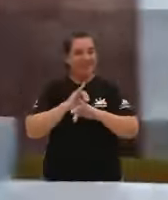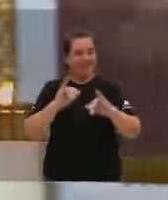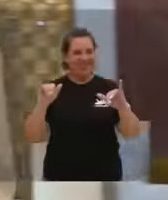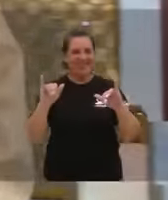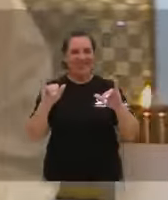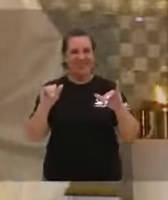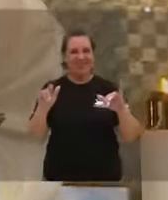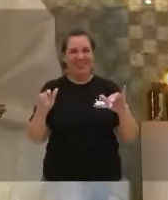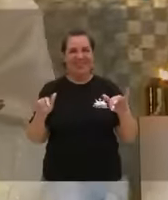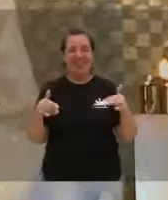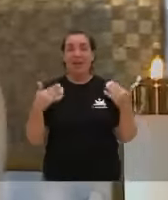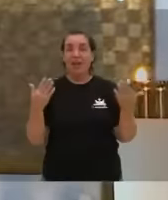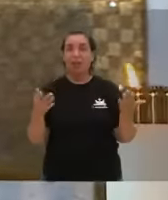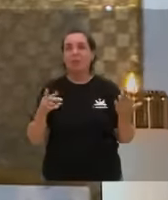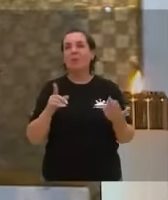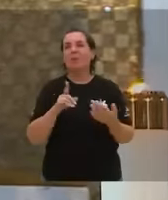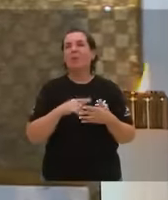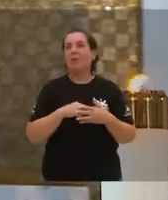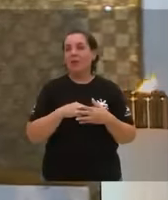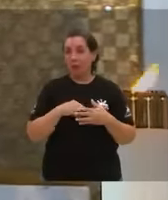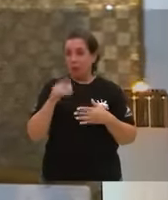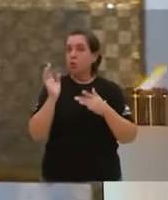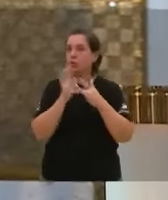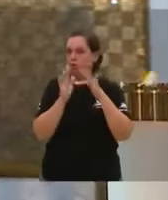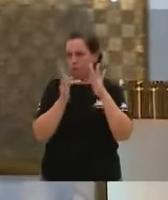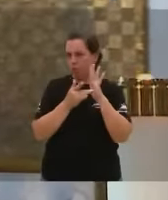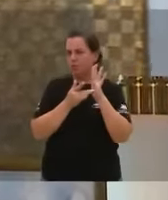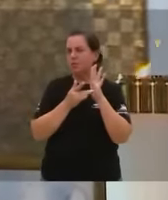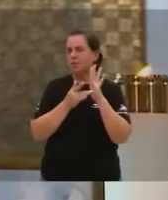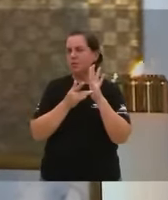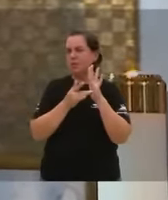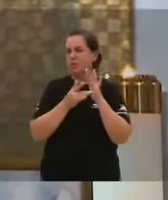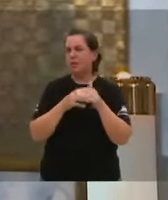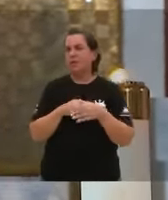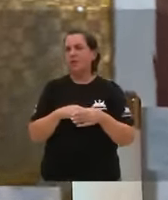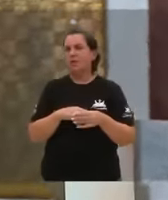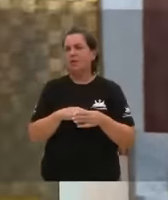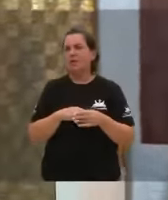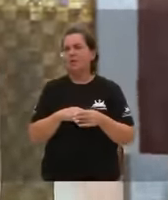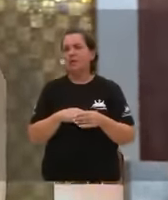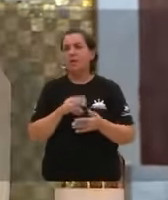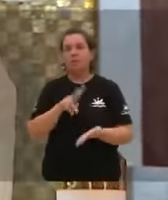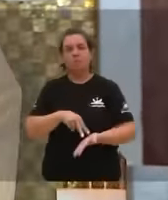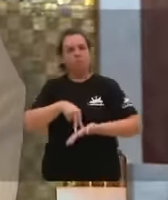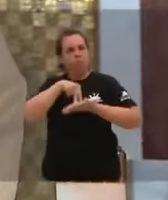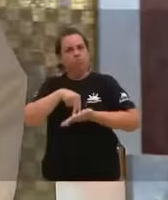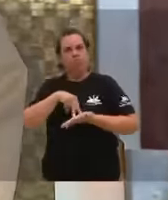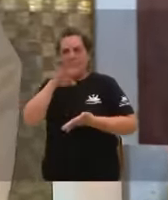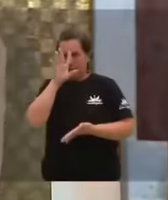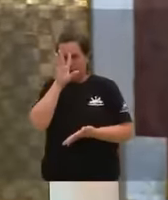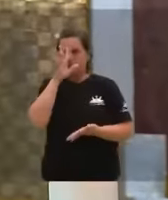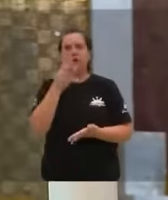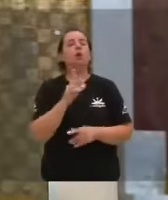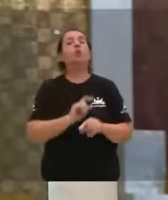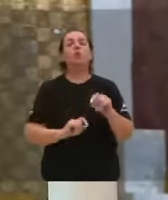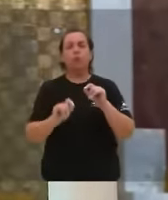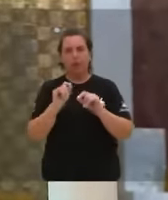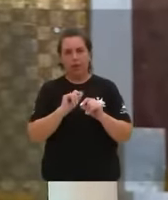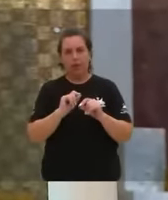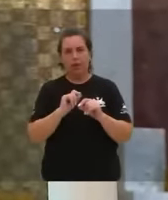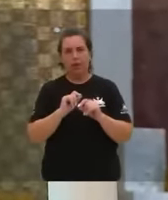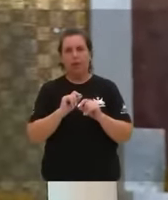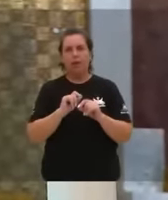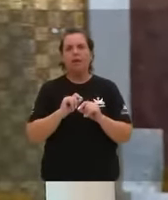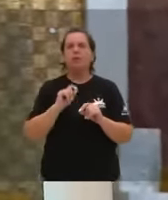assim: ele, Jesus, tomou a firme decisão de